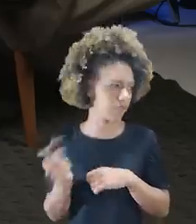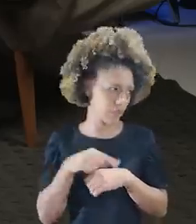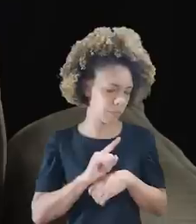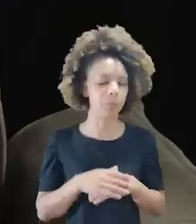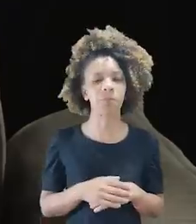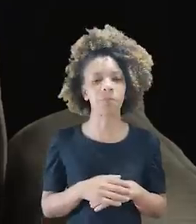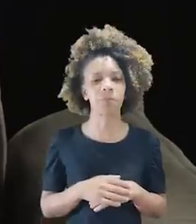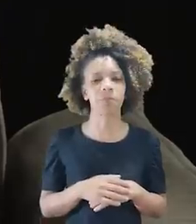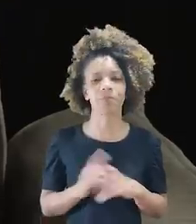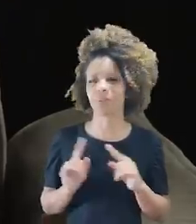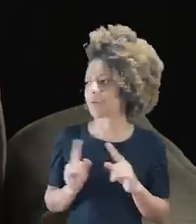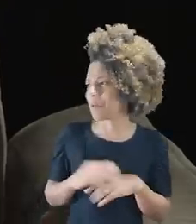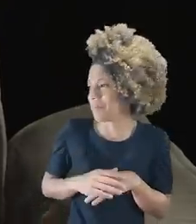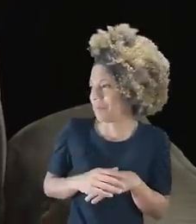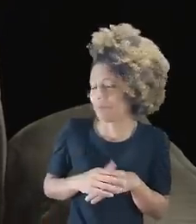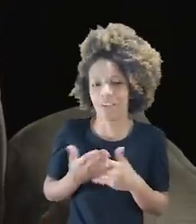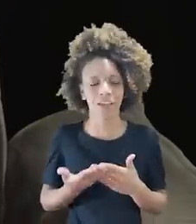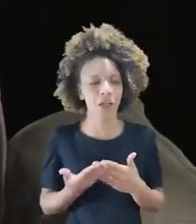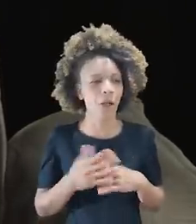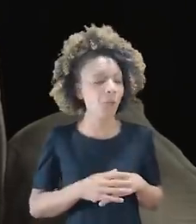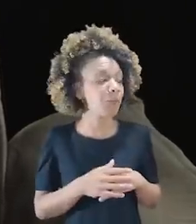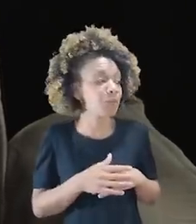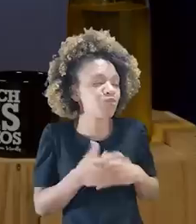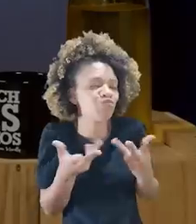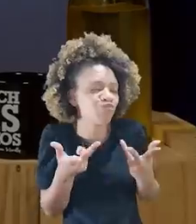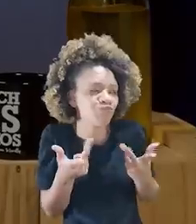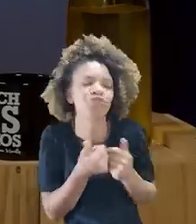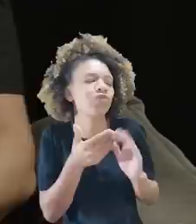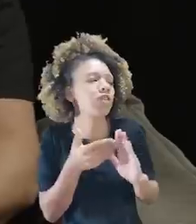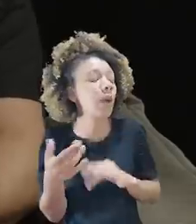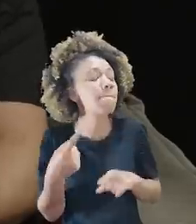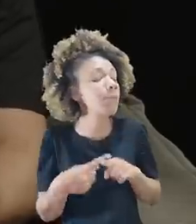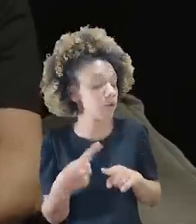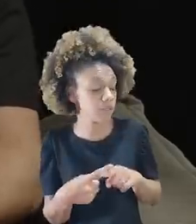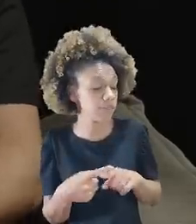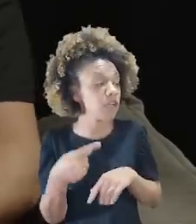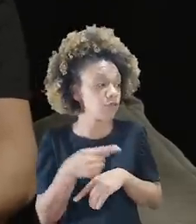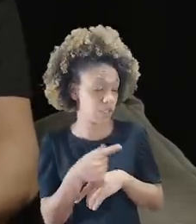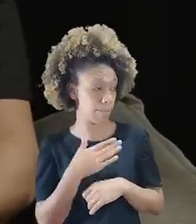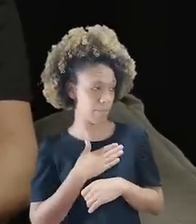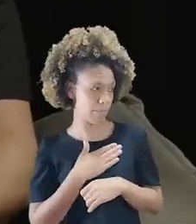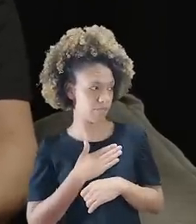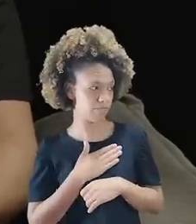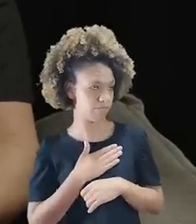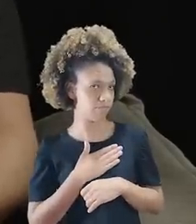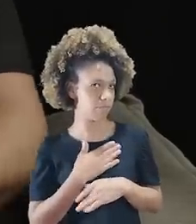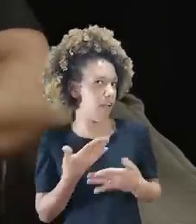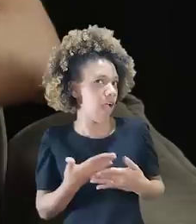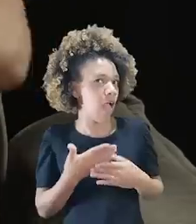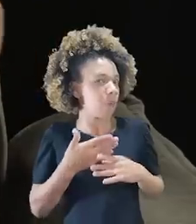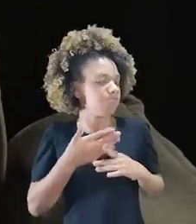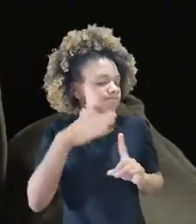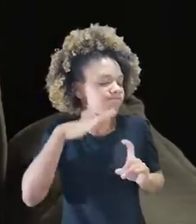vem eu te trouxe aqui eu te trouxe aqui por um motivo muito Nobre por qu você para mim é uma